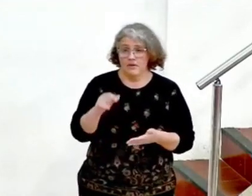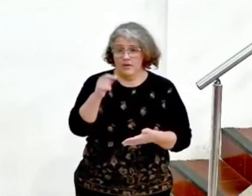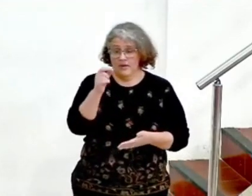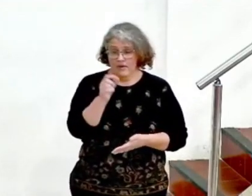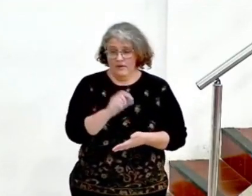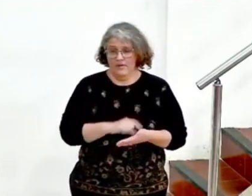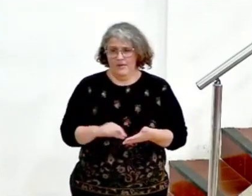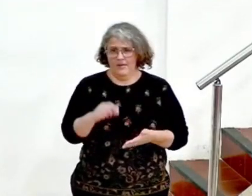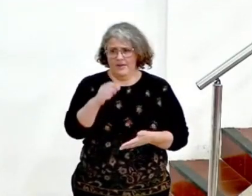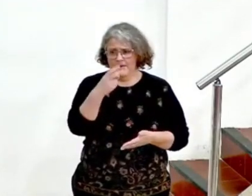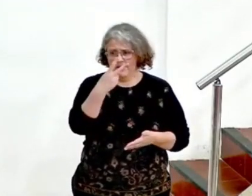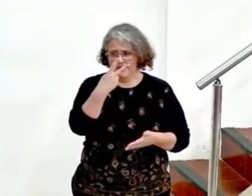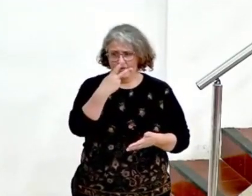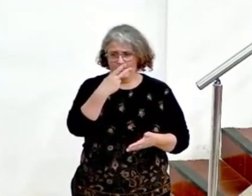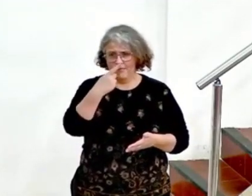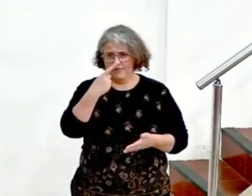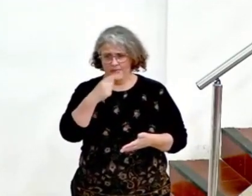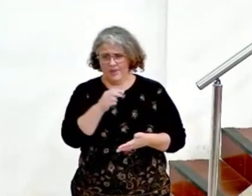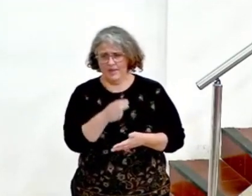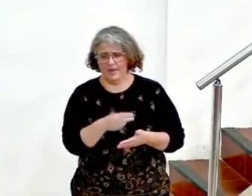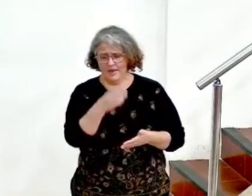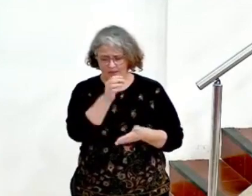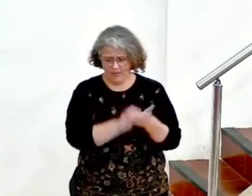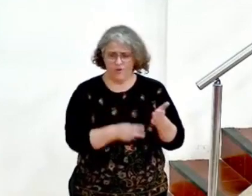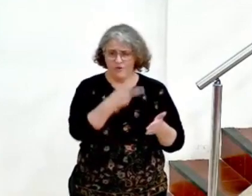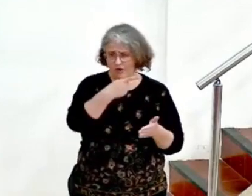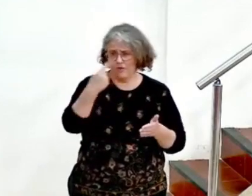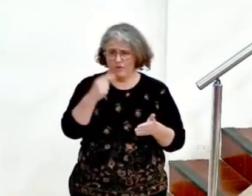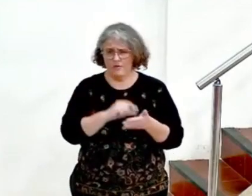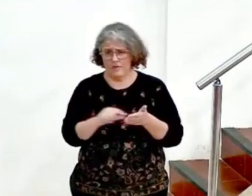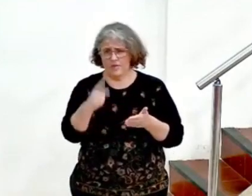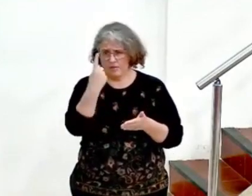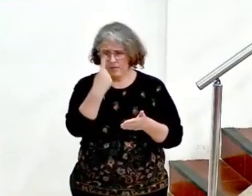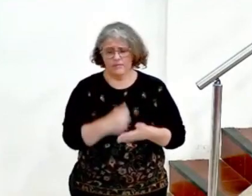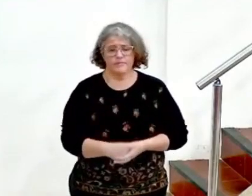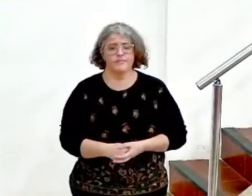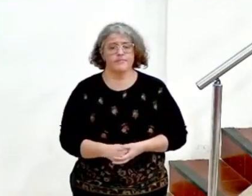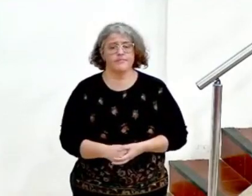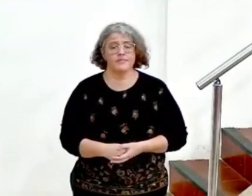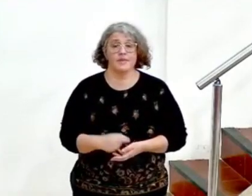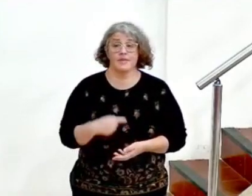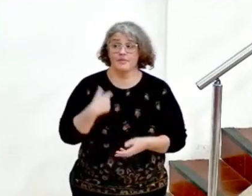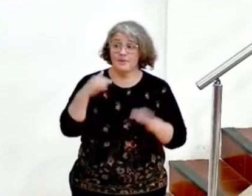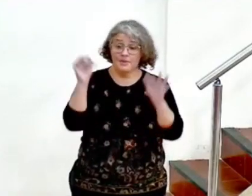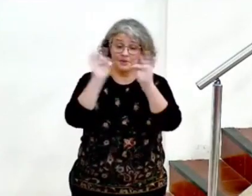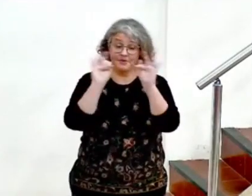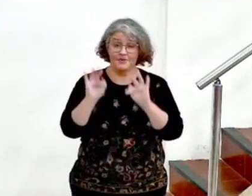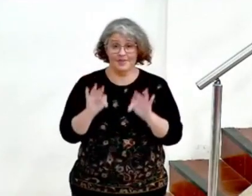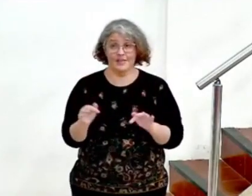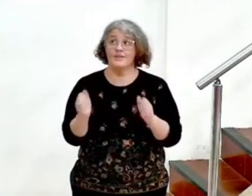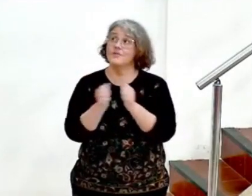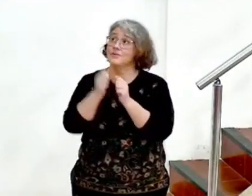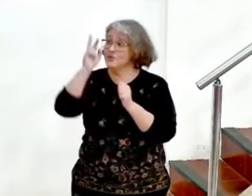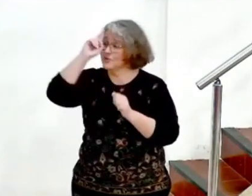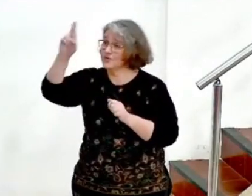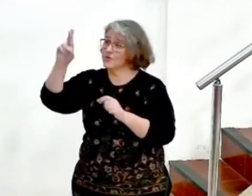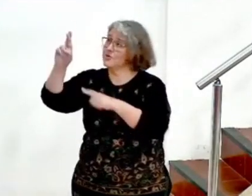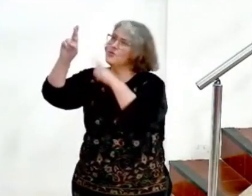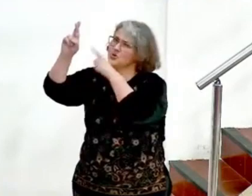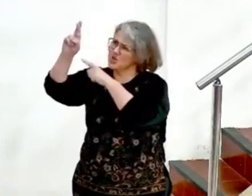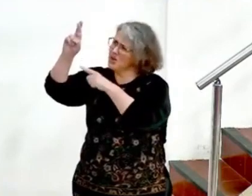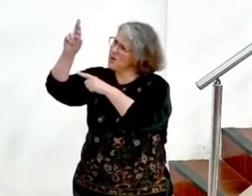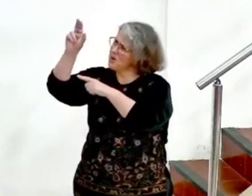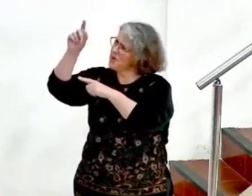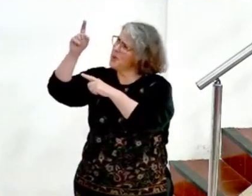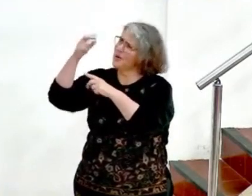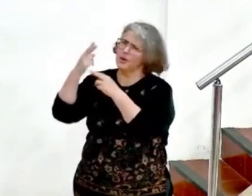21 nos leva à compreensão que nós podemos nos regozijar no Senhor, porque o Senhor é imutável